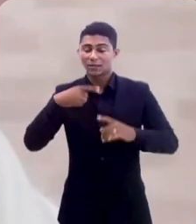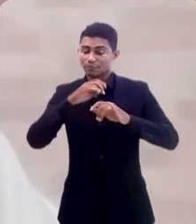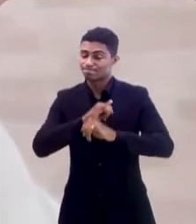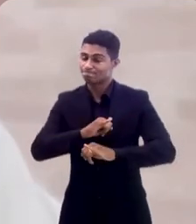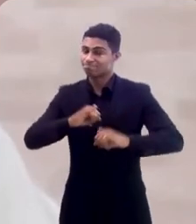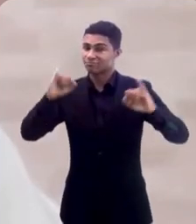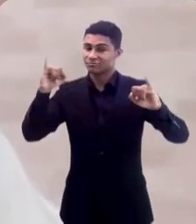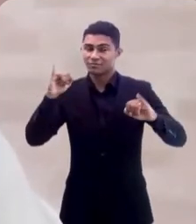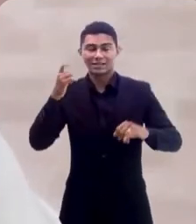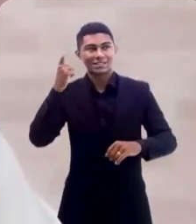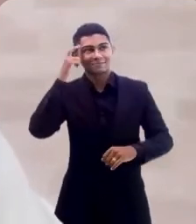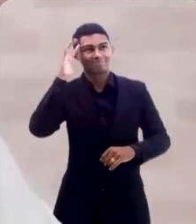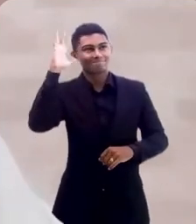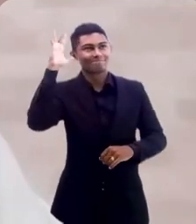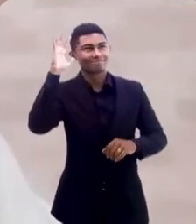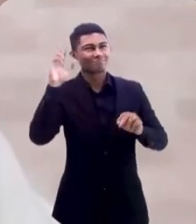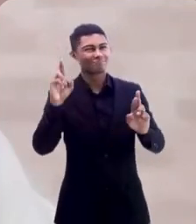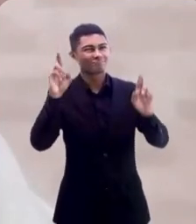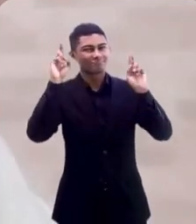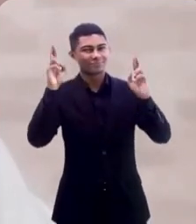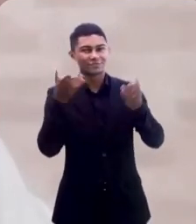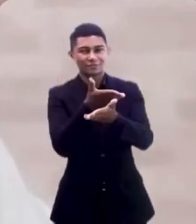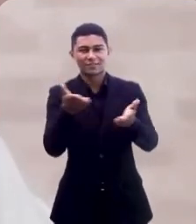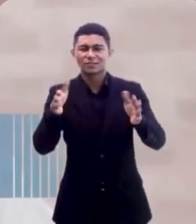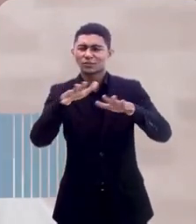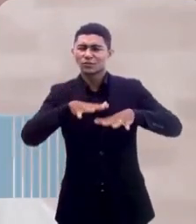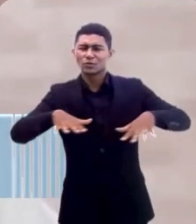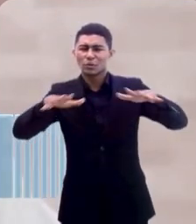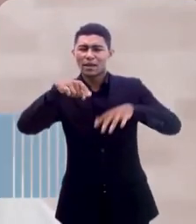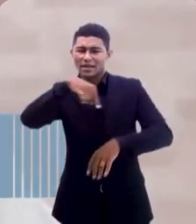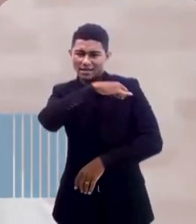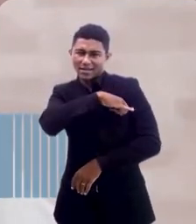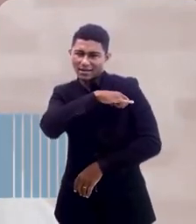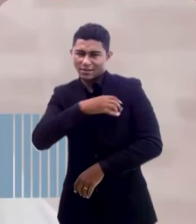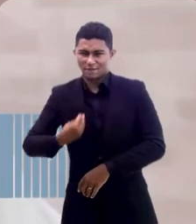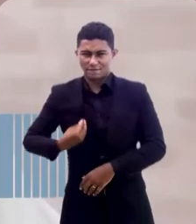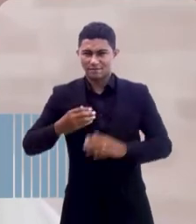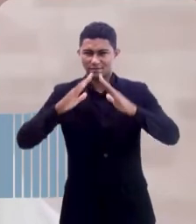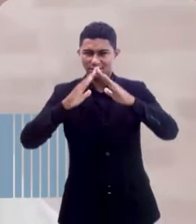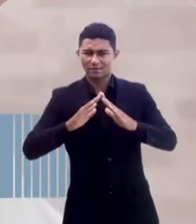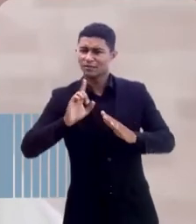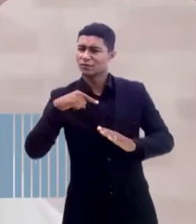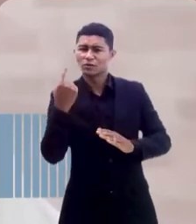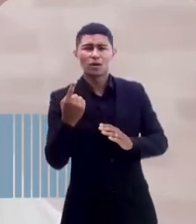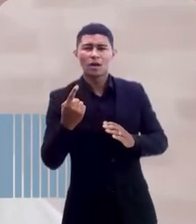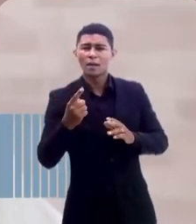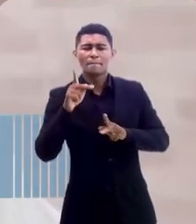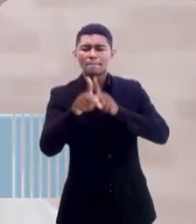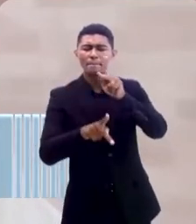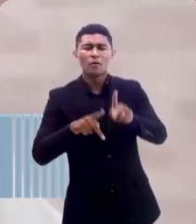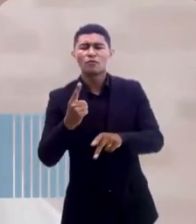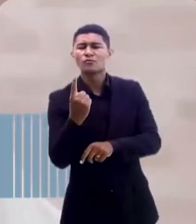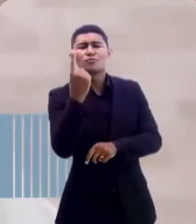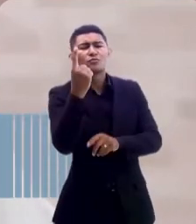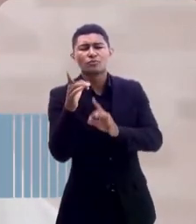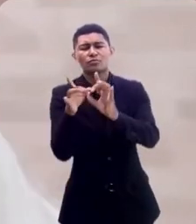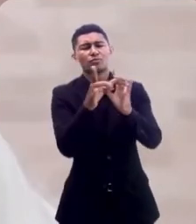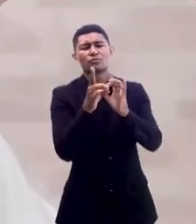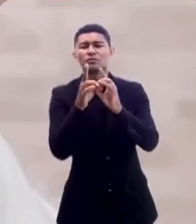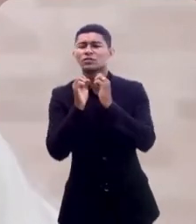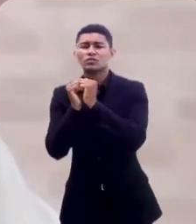uma mensagem de esperança ao carioca, ao fluminense. Somos um povo só, né?